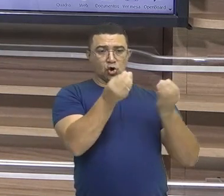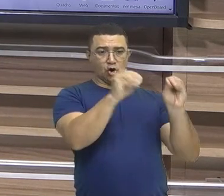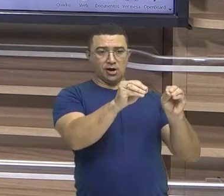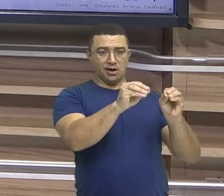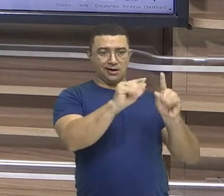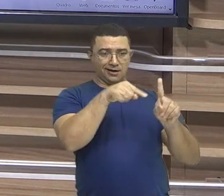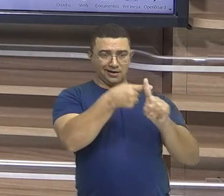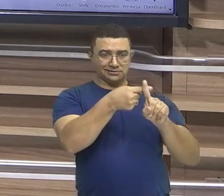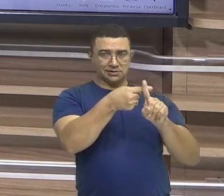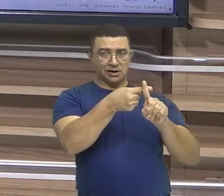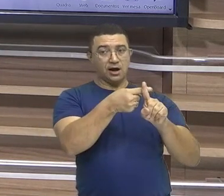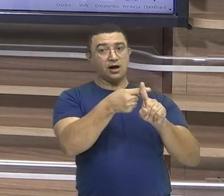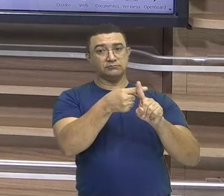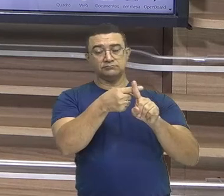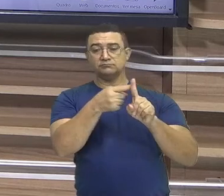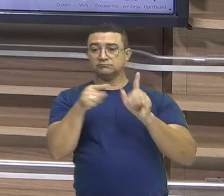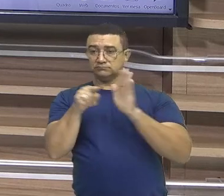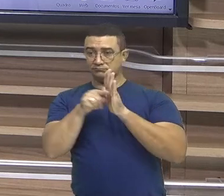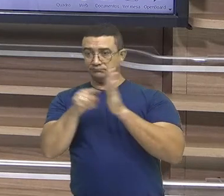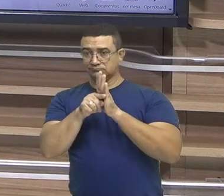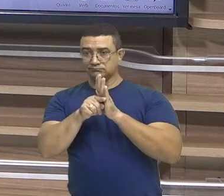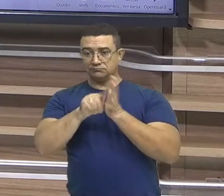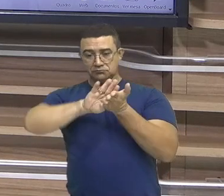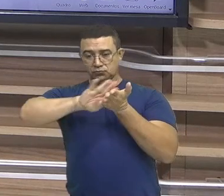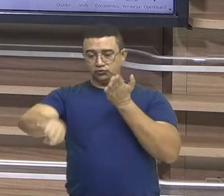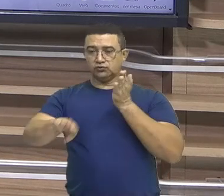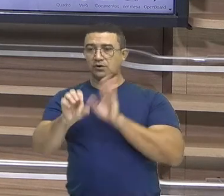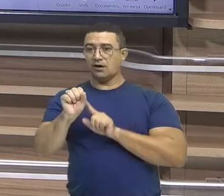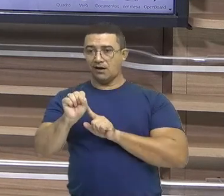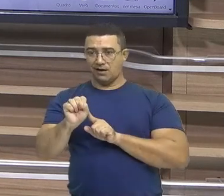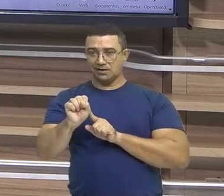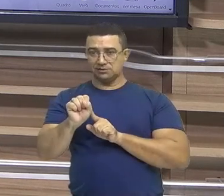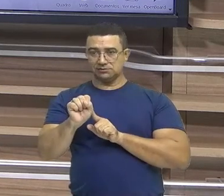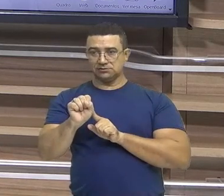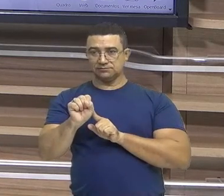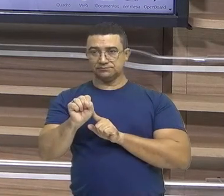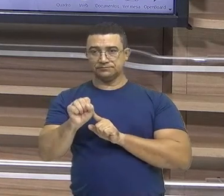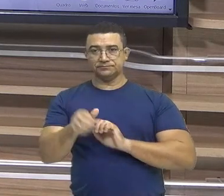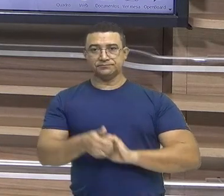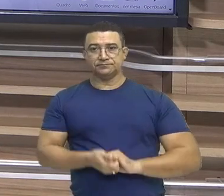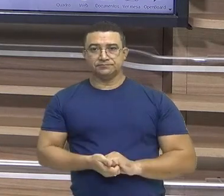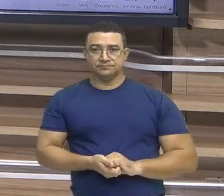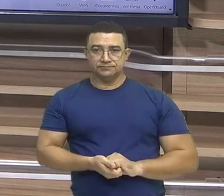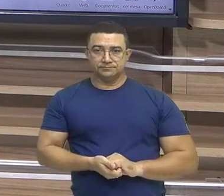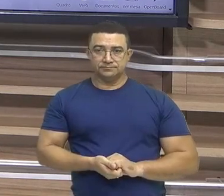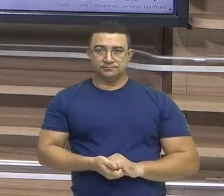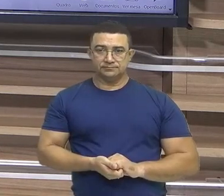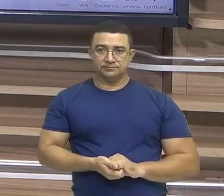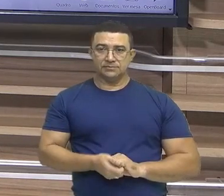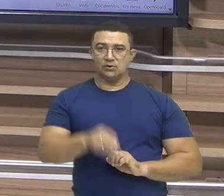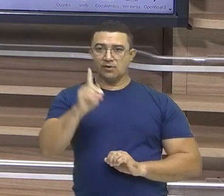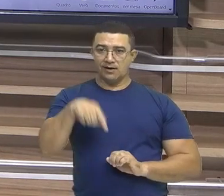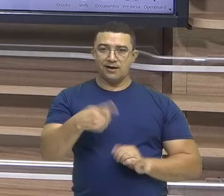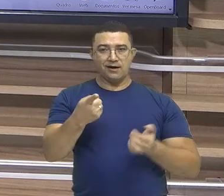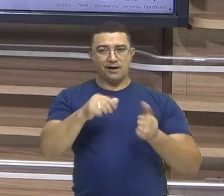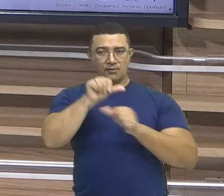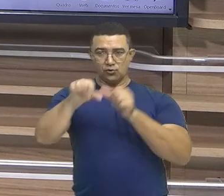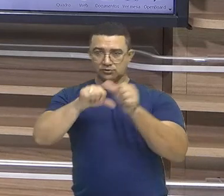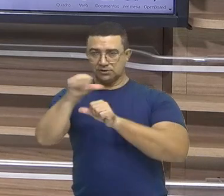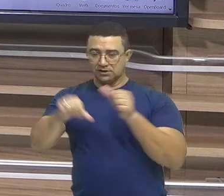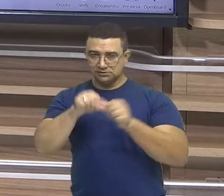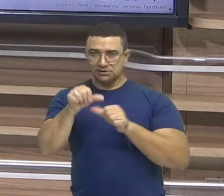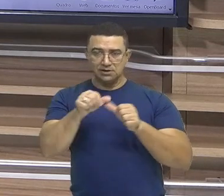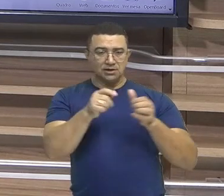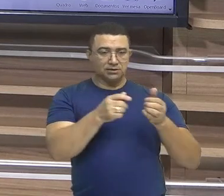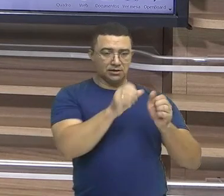ele vai perder o S. Ele vai ficar com a sua forma base, sem o acréscimo de S. Então, essa basicamente é a alteração da forma